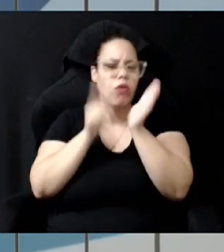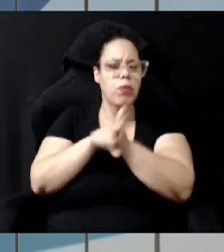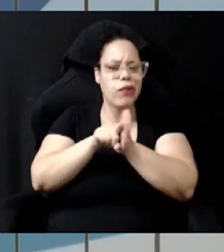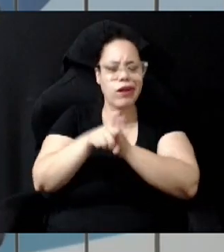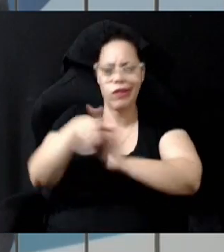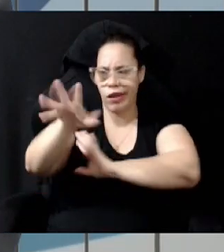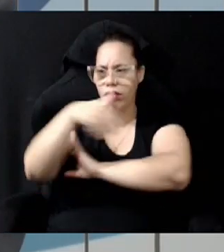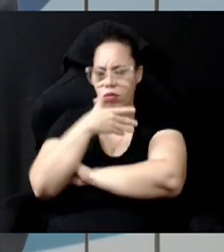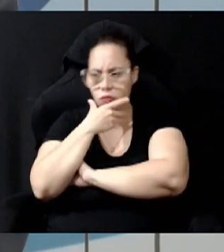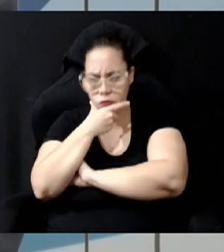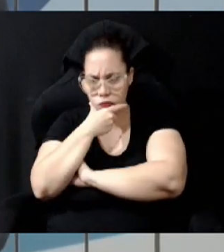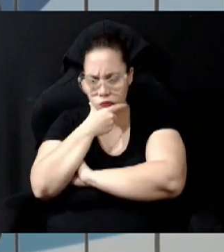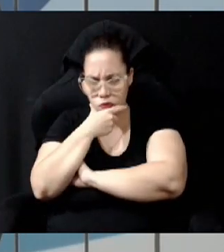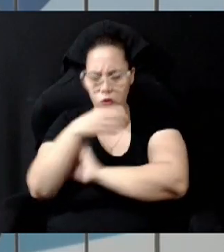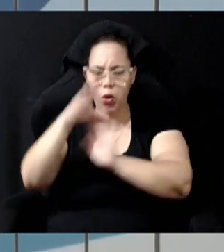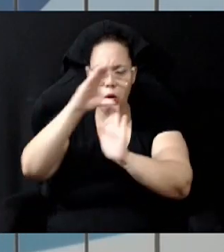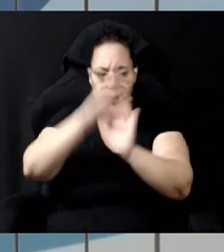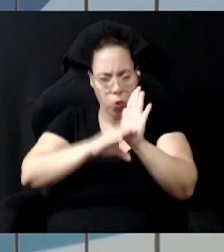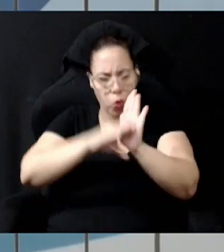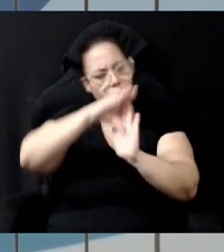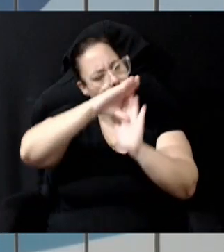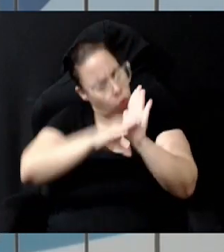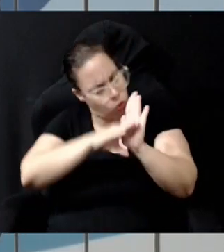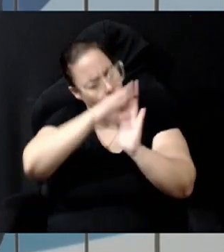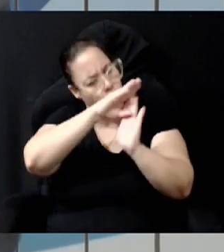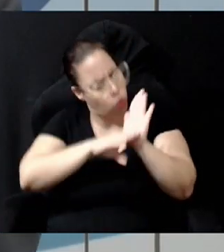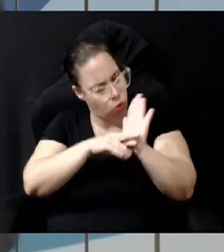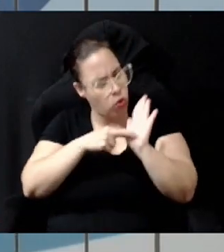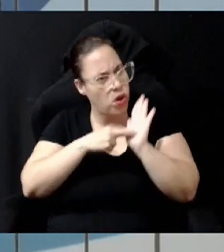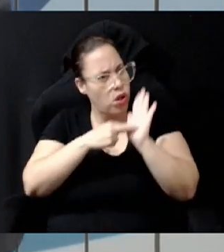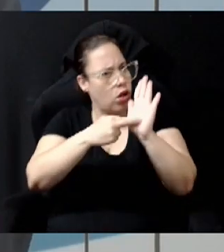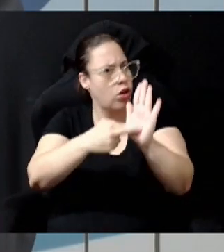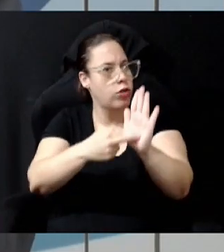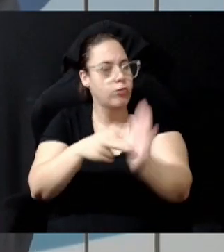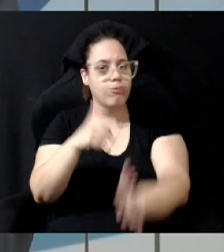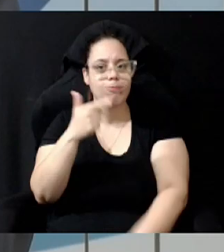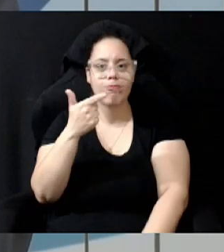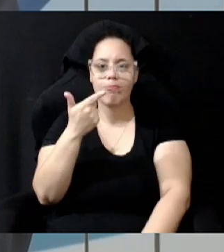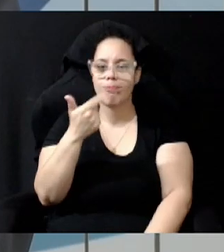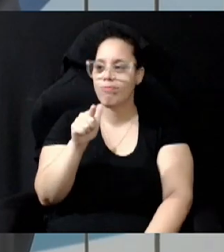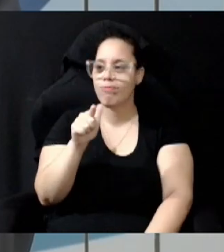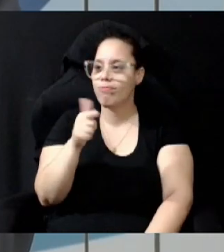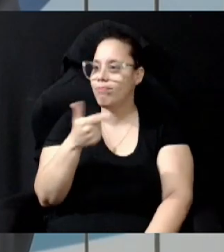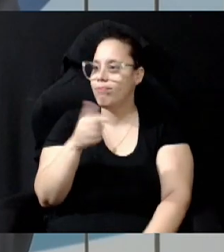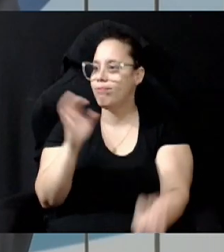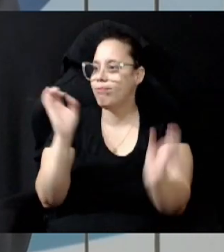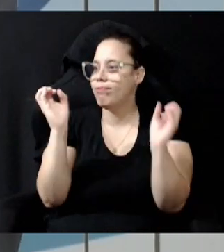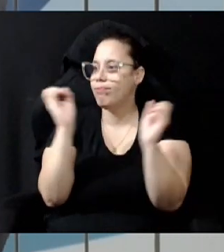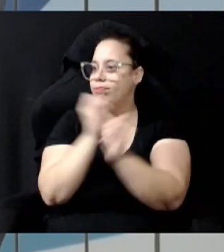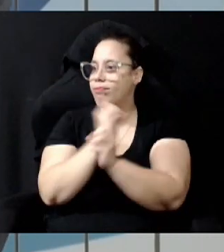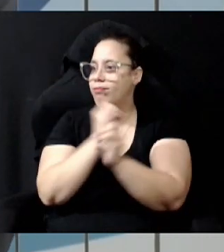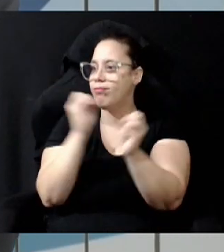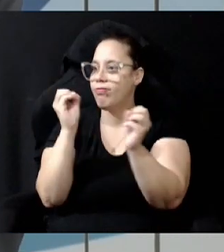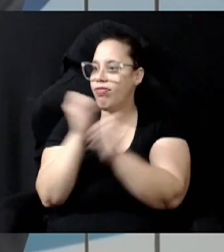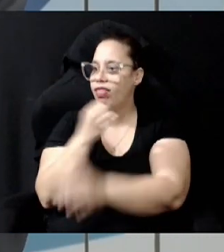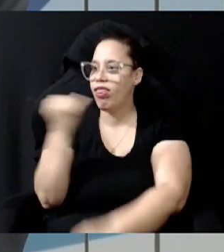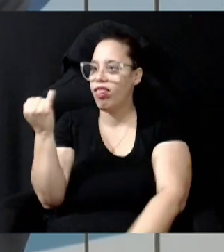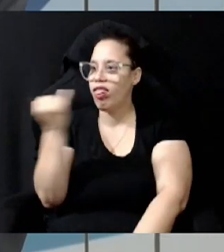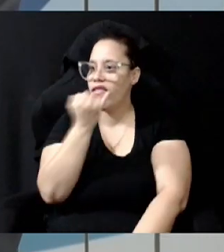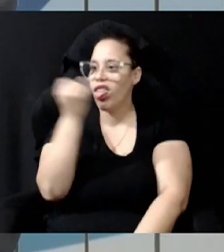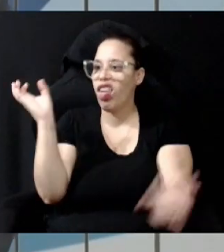dos conteúdos, a maioria das representações não tinham nenhuma importância. Tanto que a